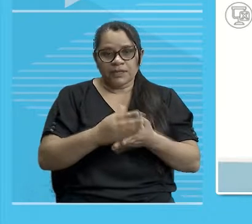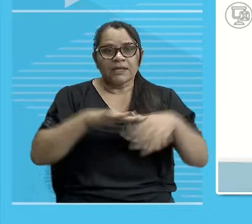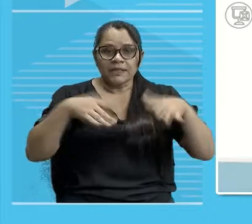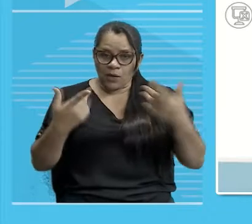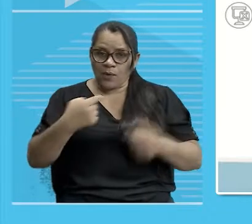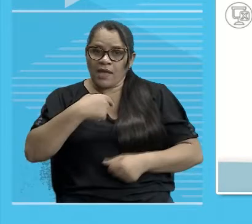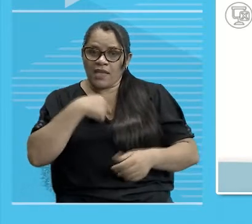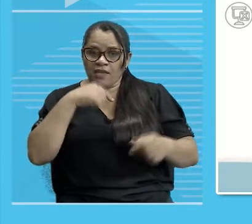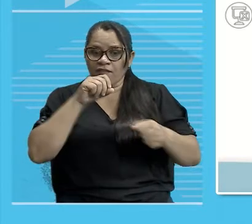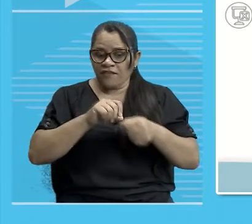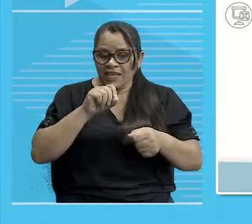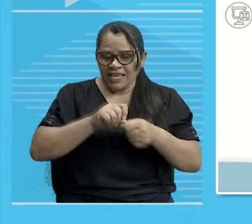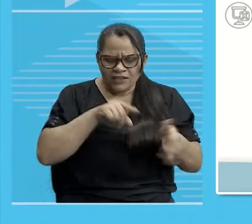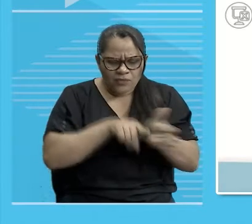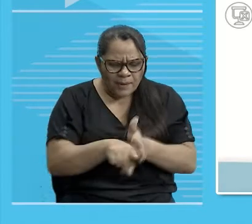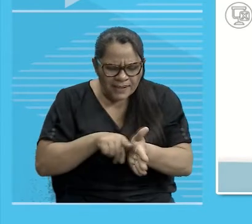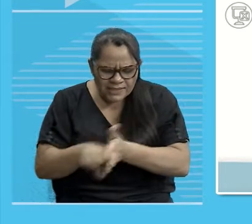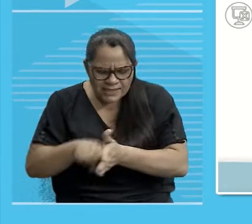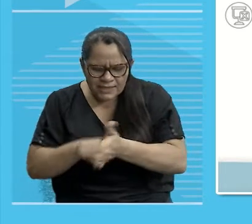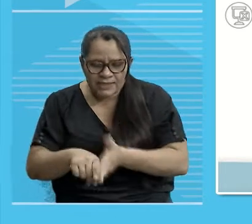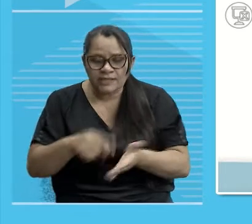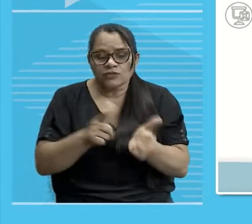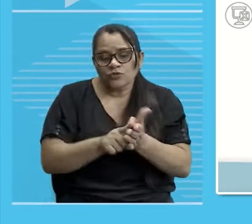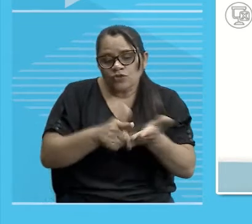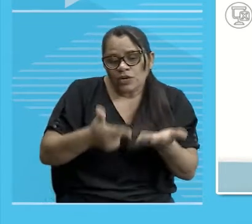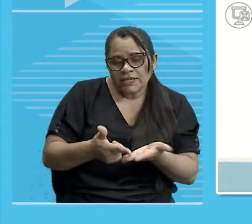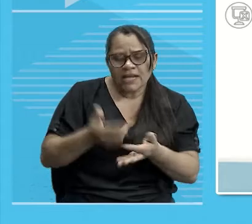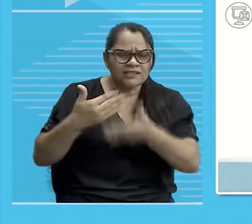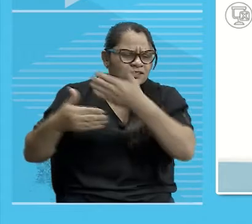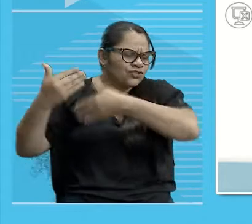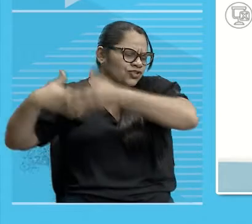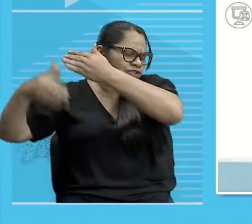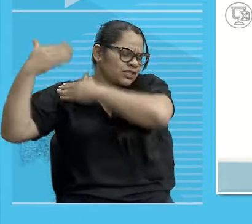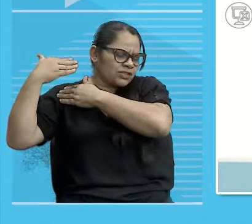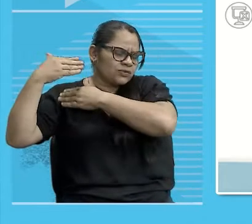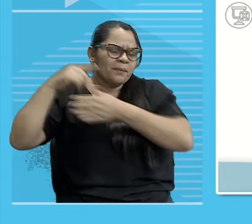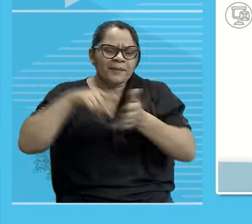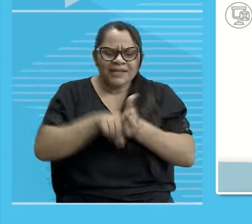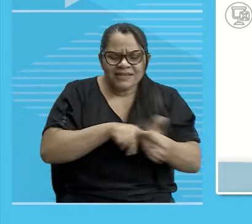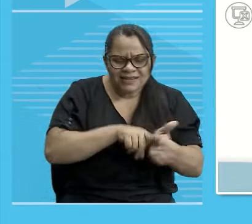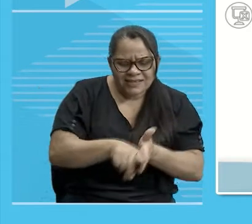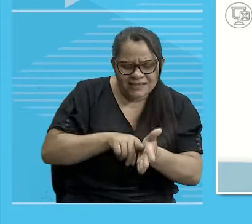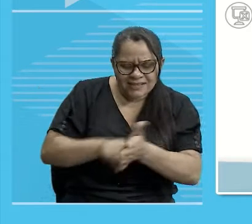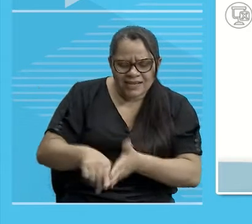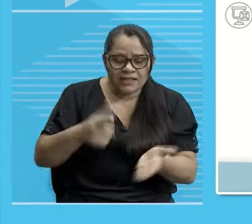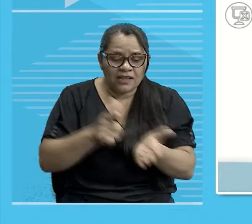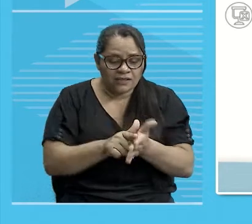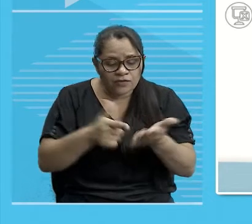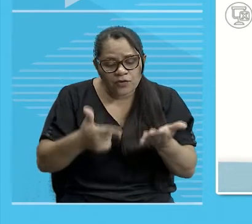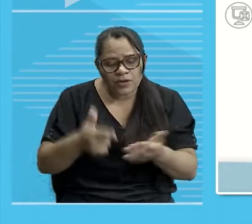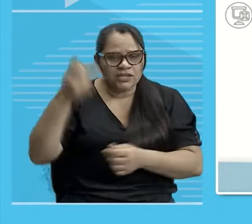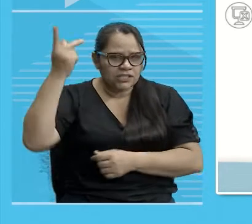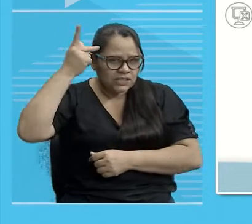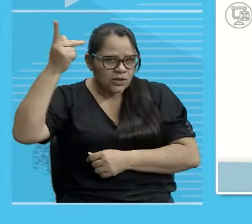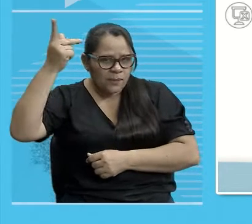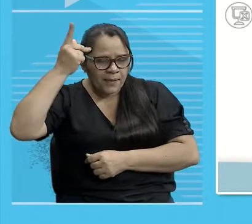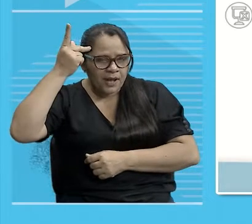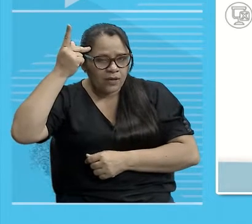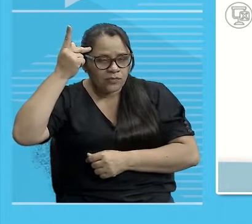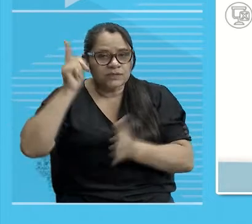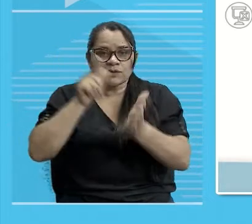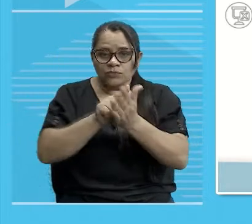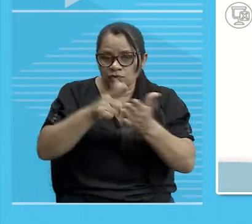pesquisa em jornais antigos pesquisei na Folha de São Paulo pesquisei Estado de São Paulo São